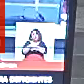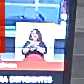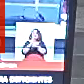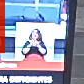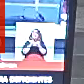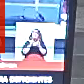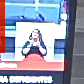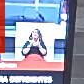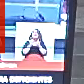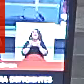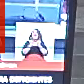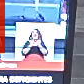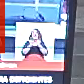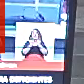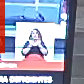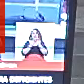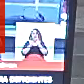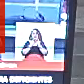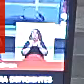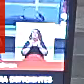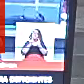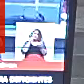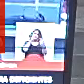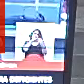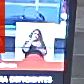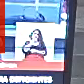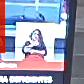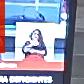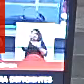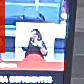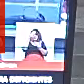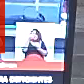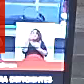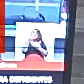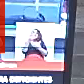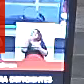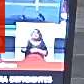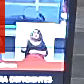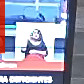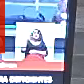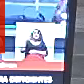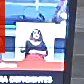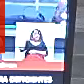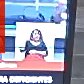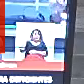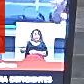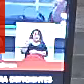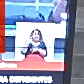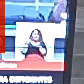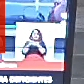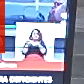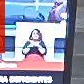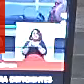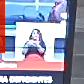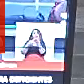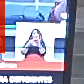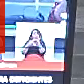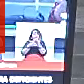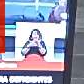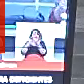da reunião, a presidência agradece a presença dos parlamentares, dos convidados e do público